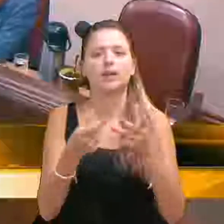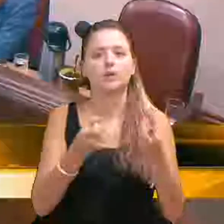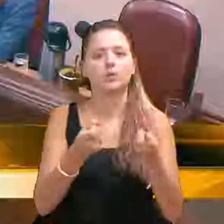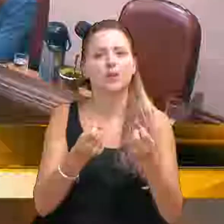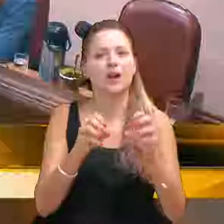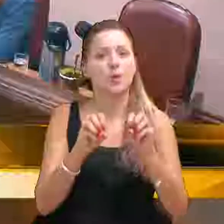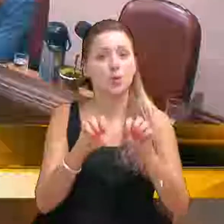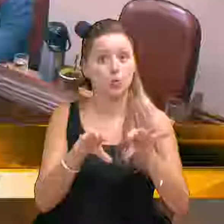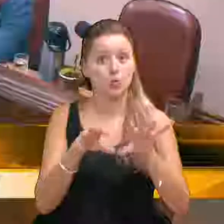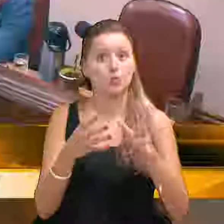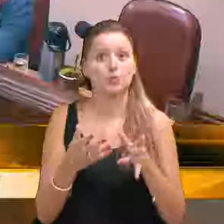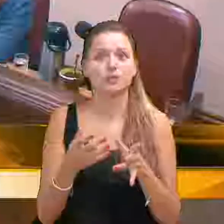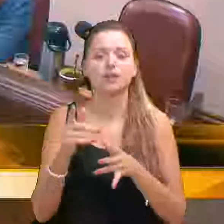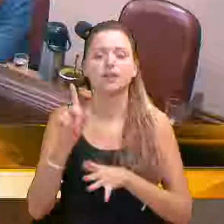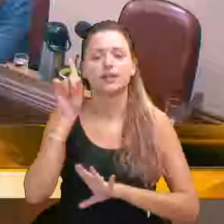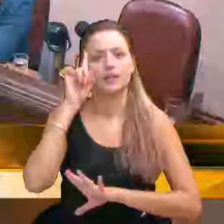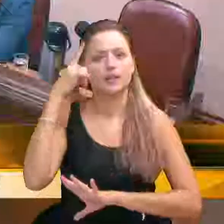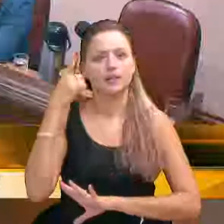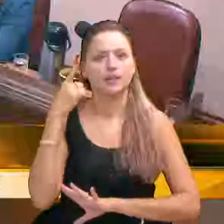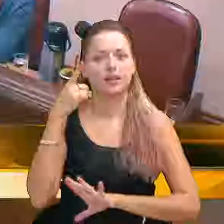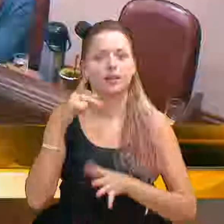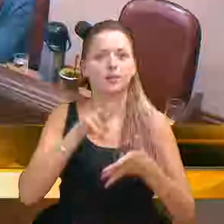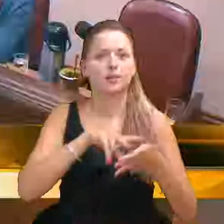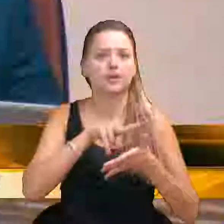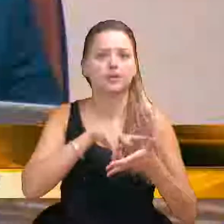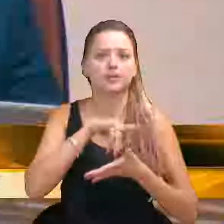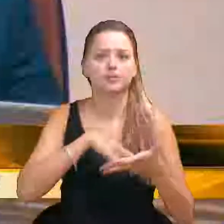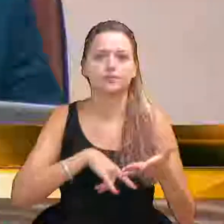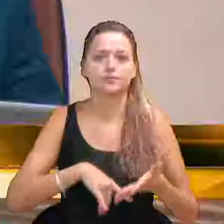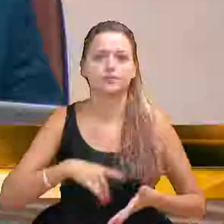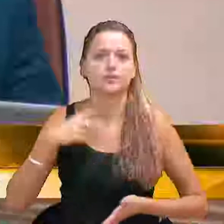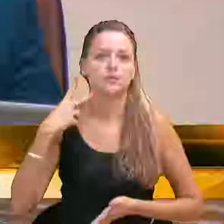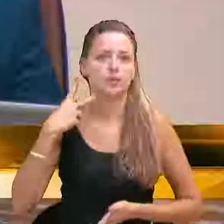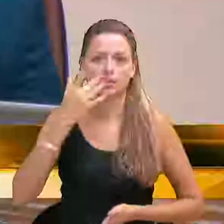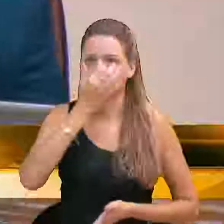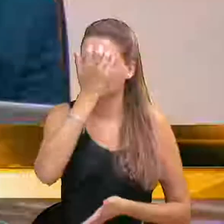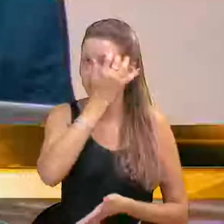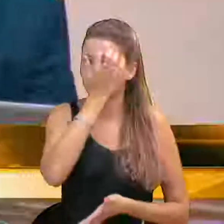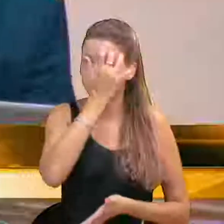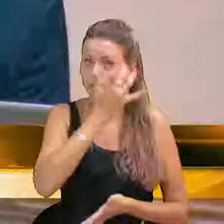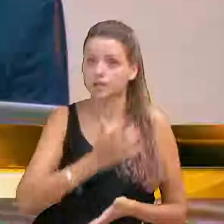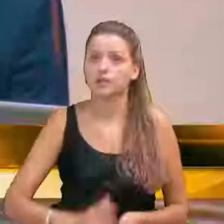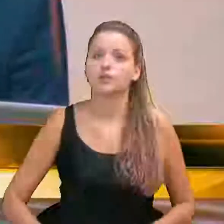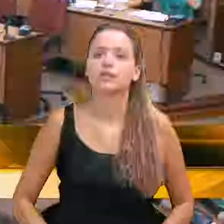Com a palavra, o autor para a leitura do requerimento. Vereadora Diló.